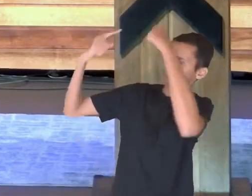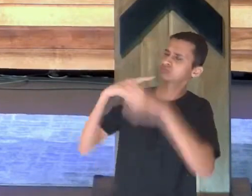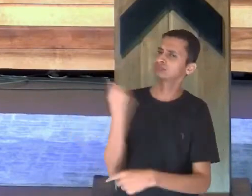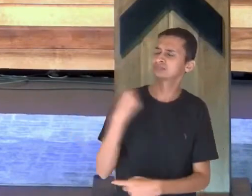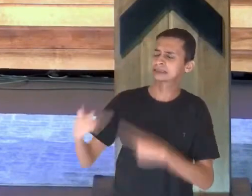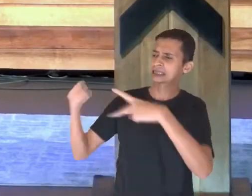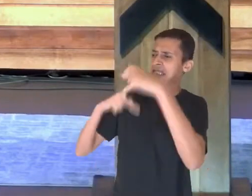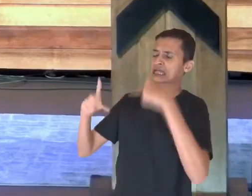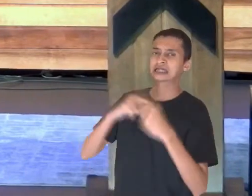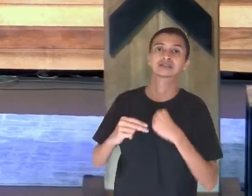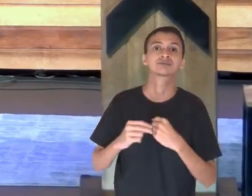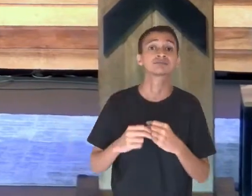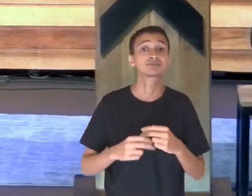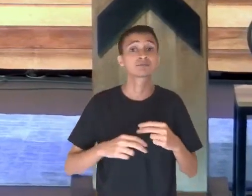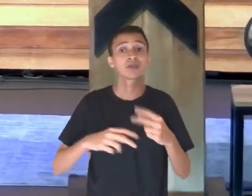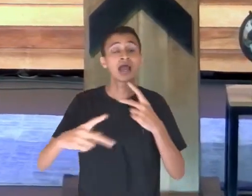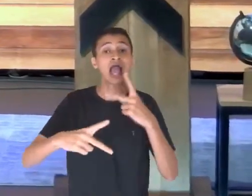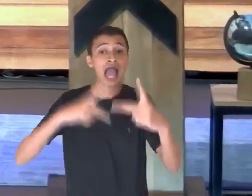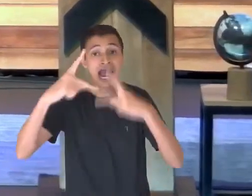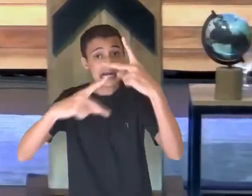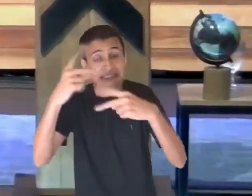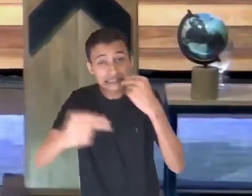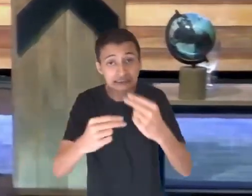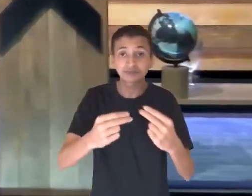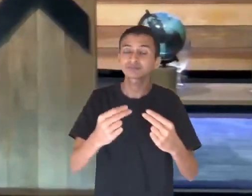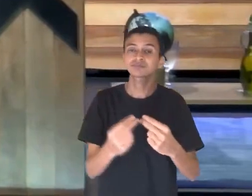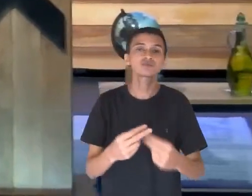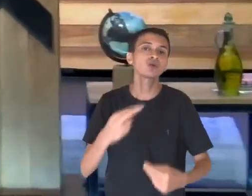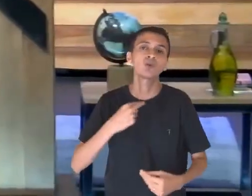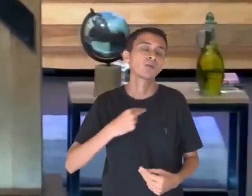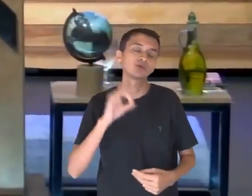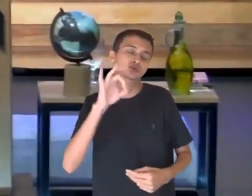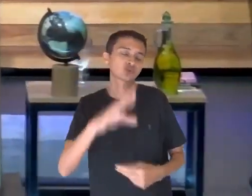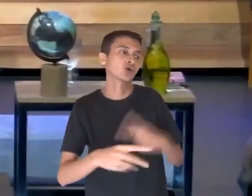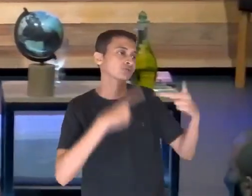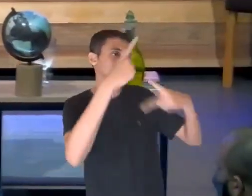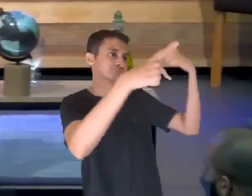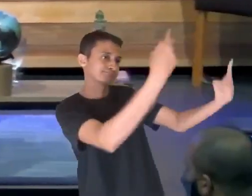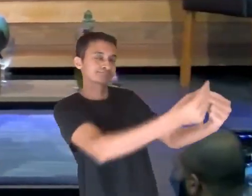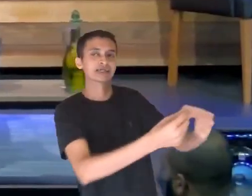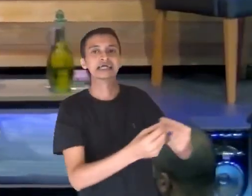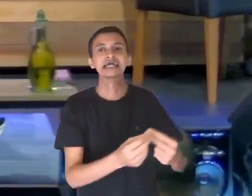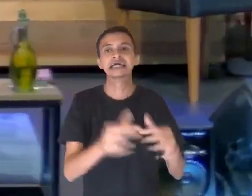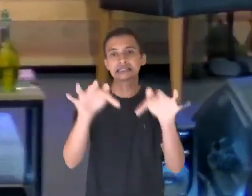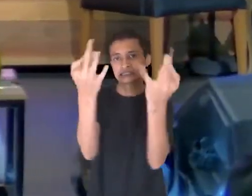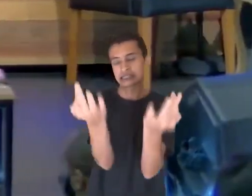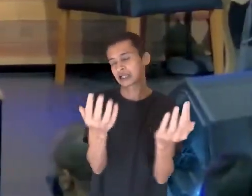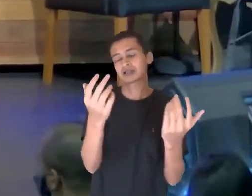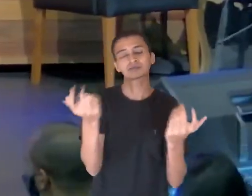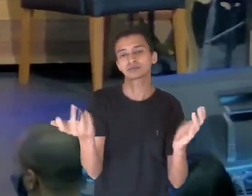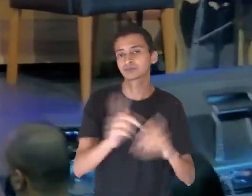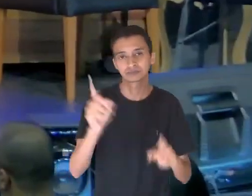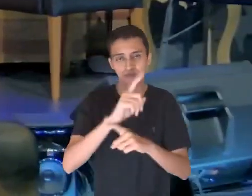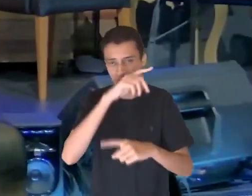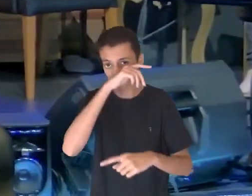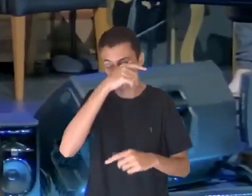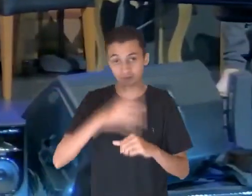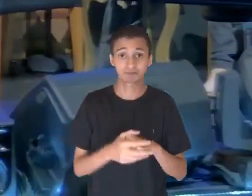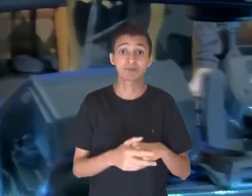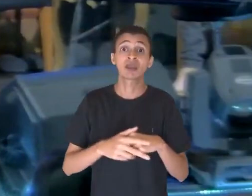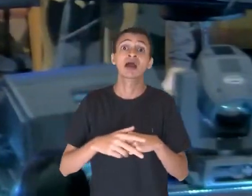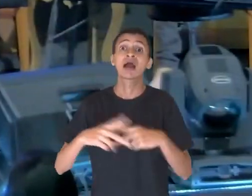herança. Herança não é algo que eu possa transferir para você de maneira muito simples. A herança, ela